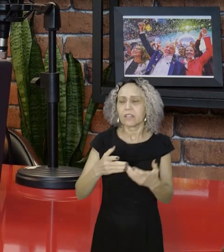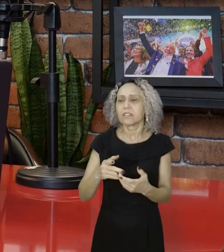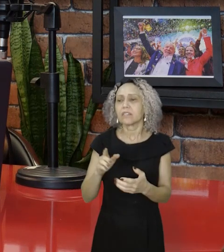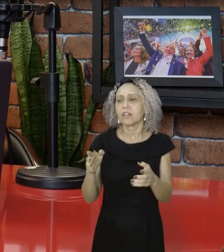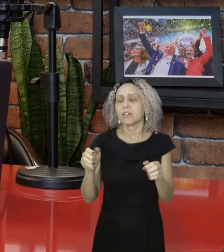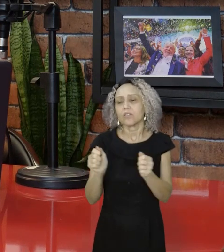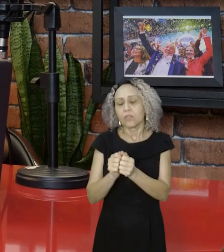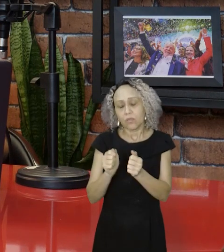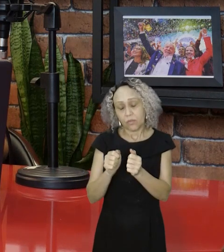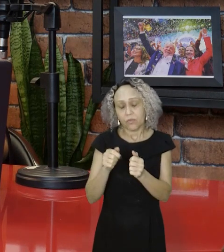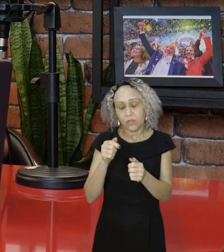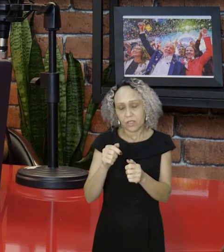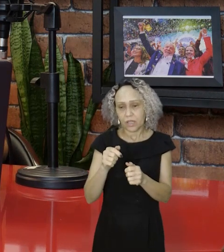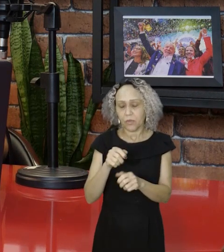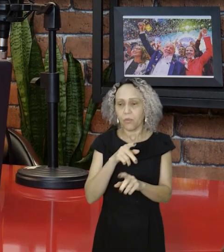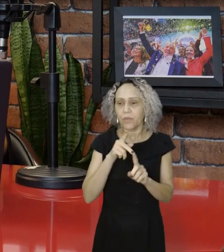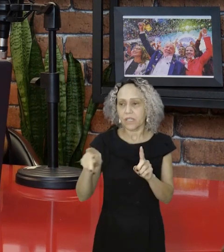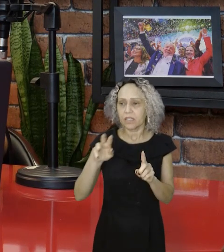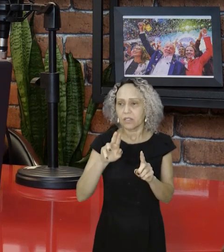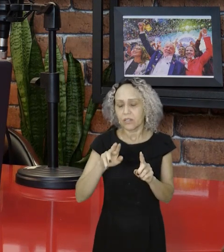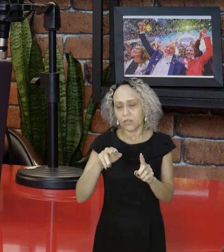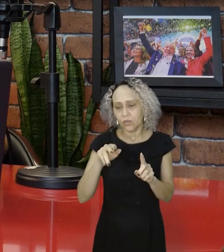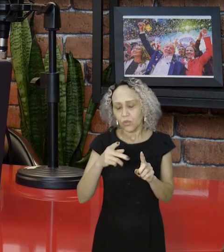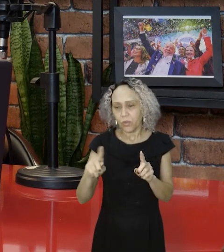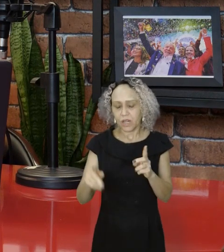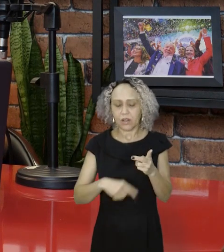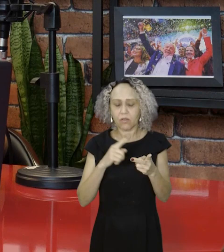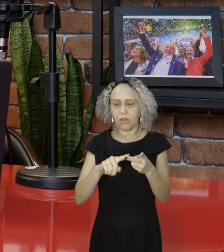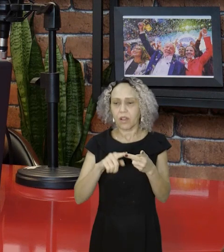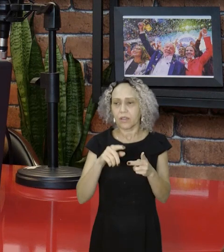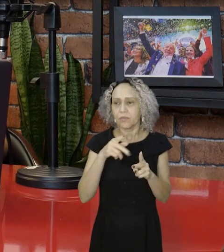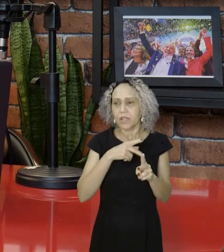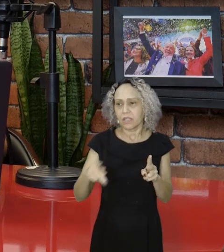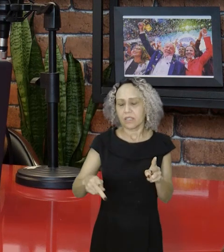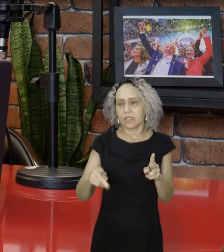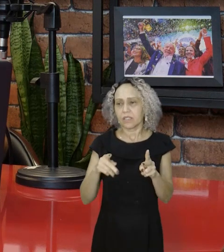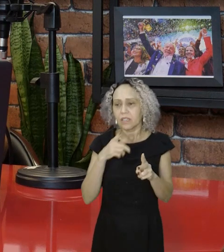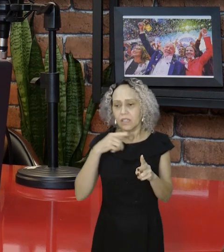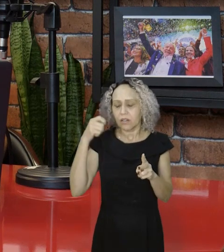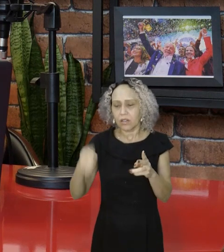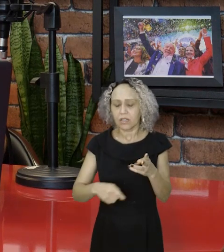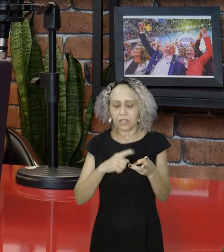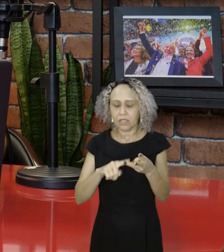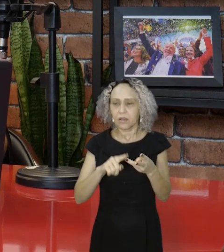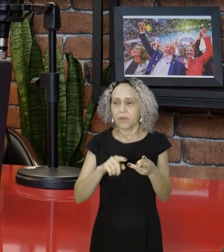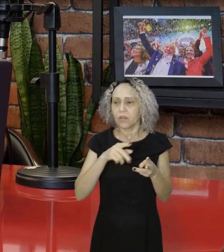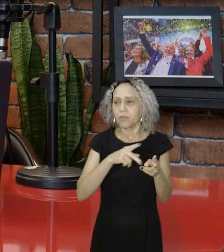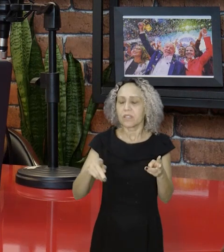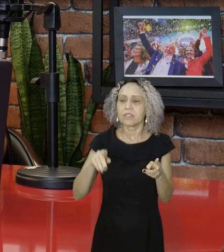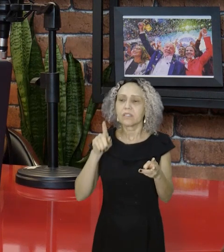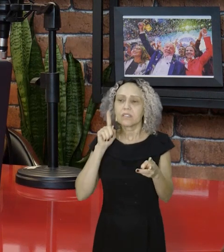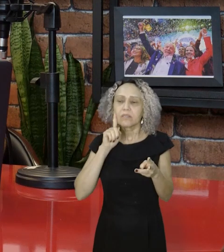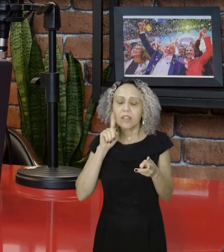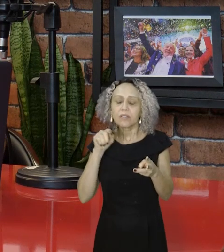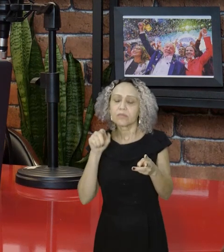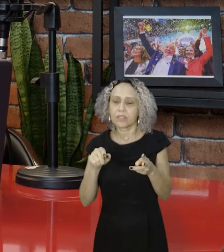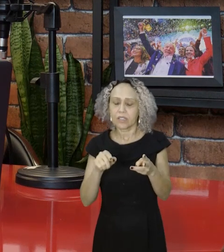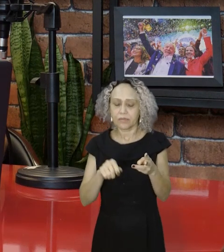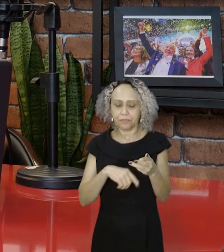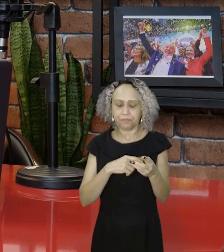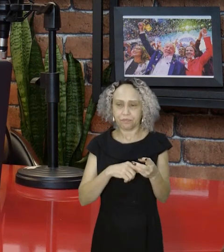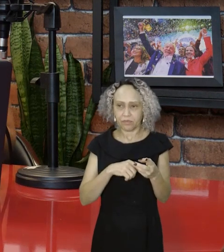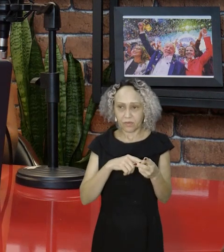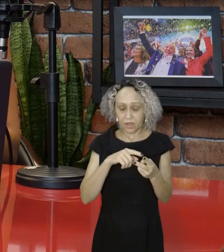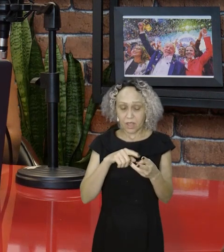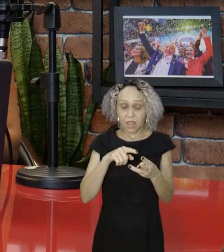presidente do Paraguai, Santiago Peña, com o presidente da Ucrânia, Volodymyr Zelensky, e também com o presidente norte-americano Joe Biden.